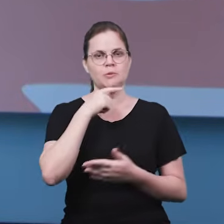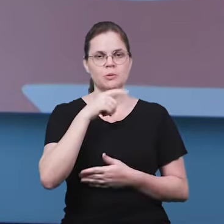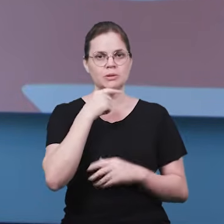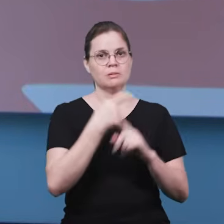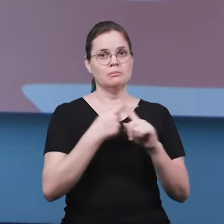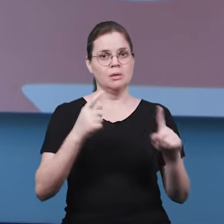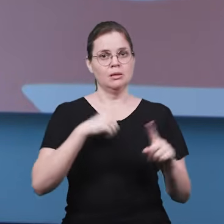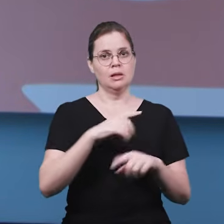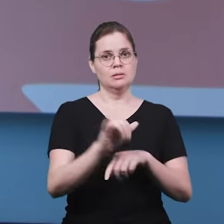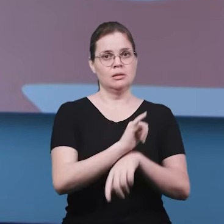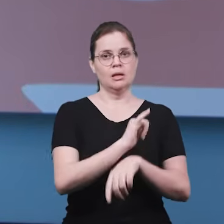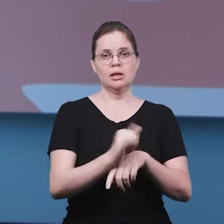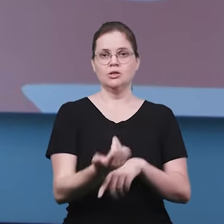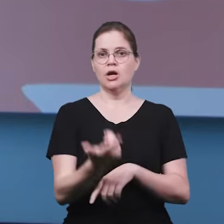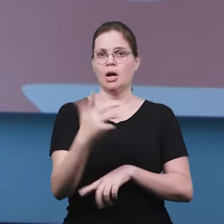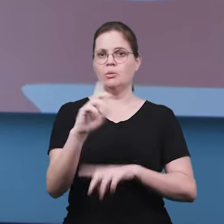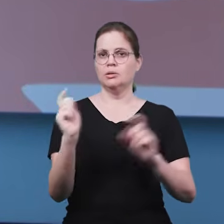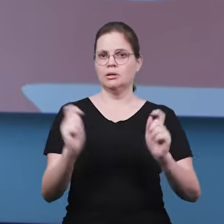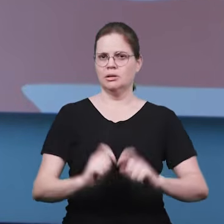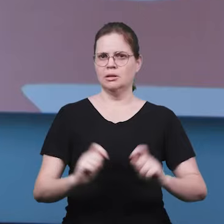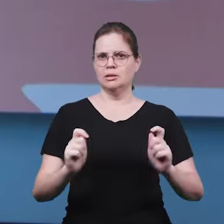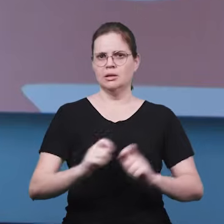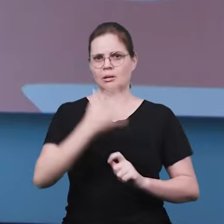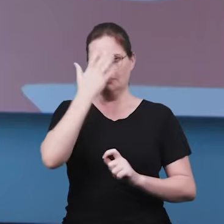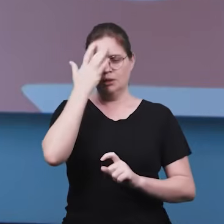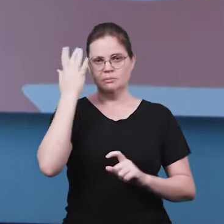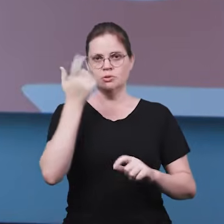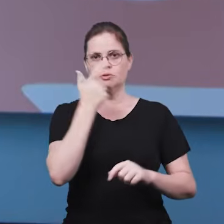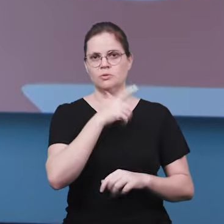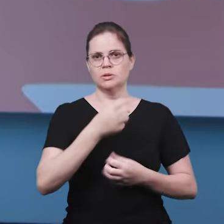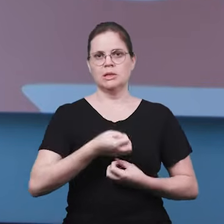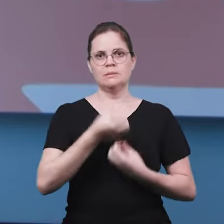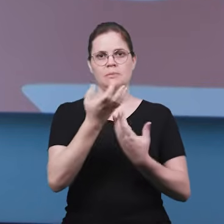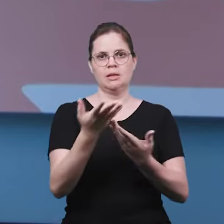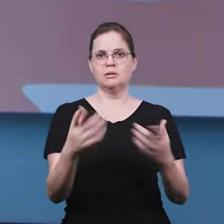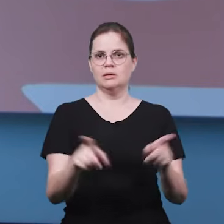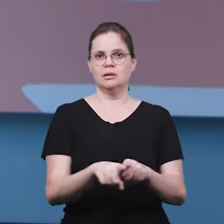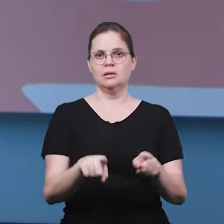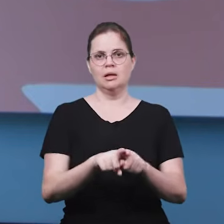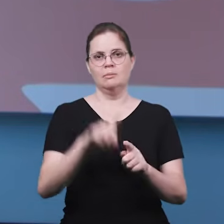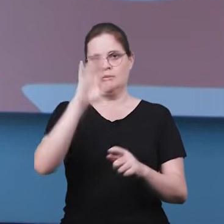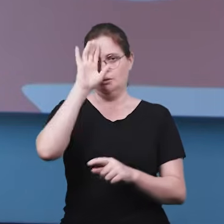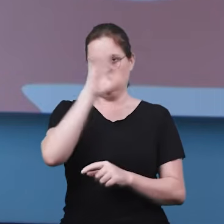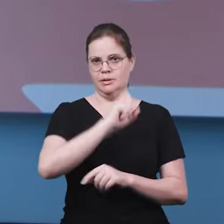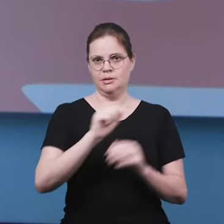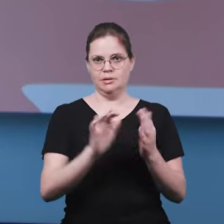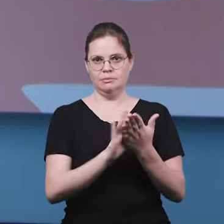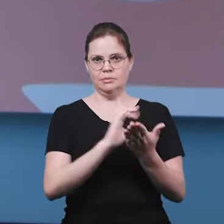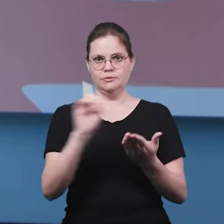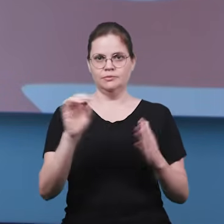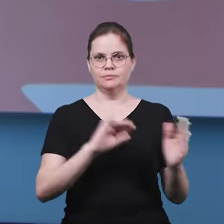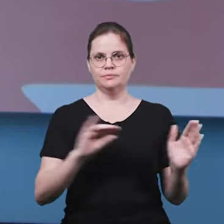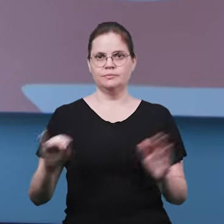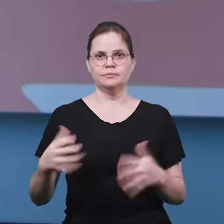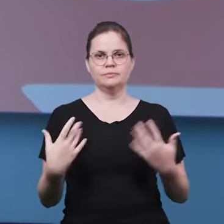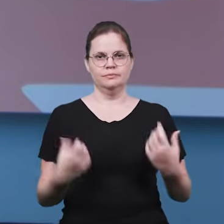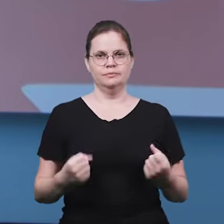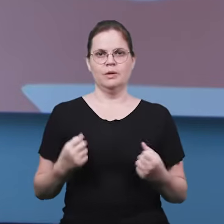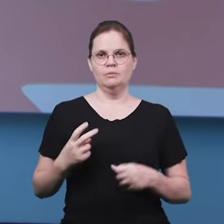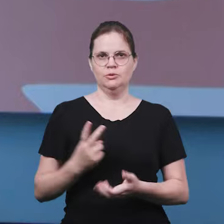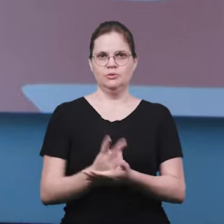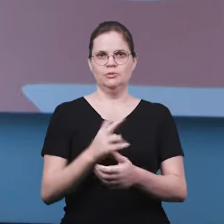aberto caminhos para que todos possam se expressar e receber a sua palavra. Vamos seguir com a